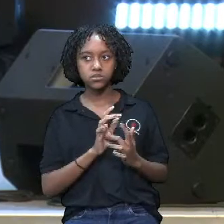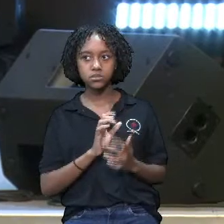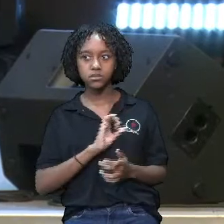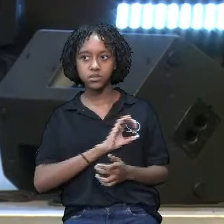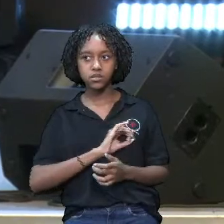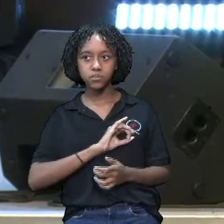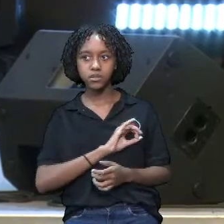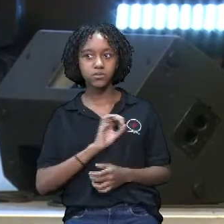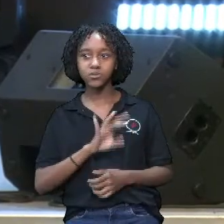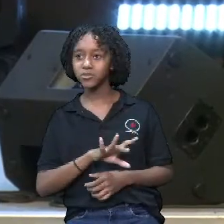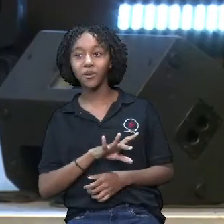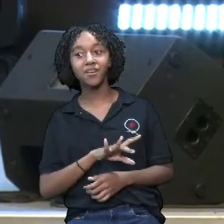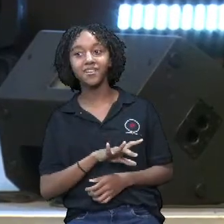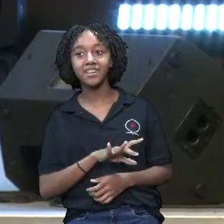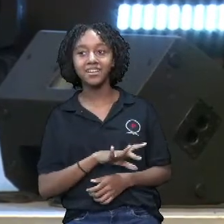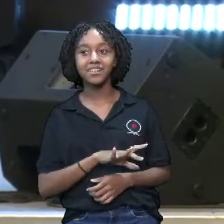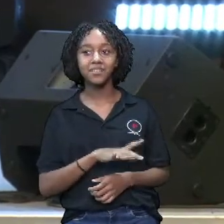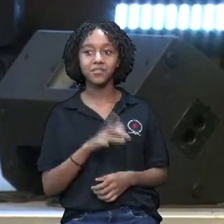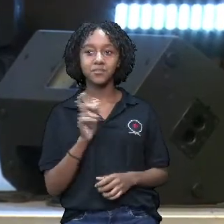passagem para Arraial do Cabo.